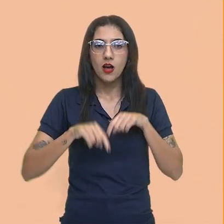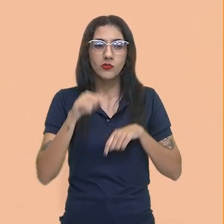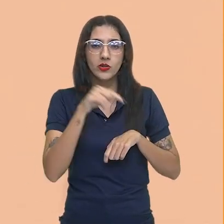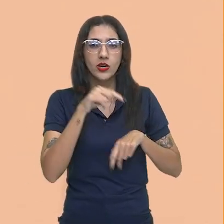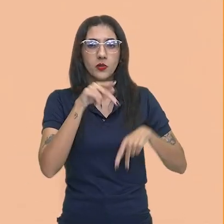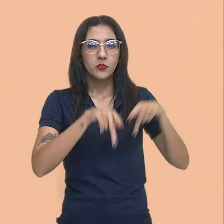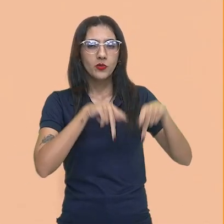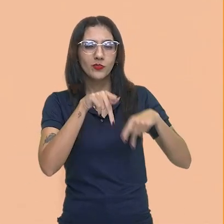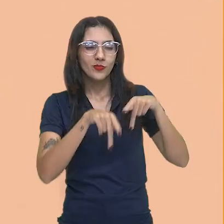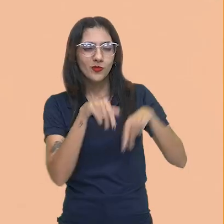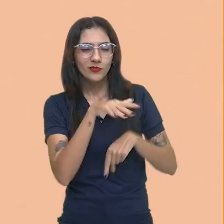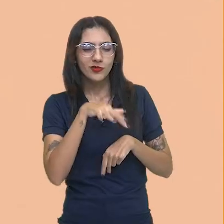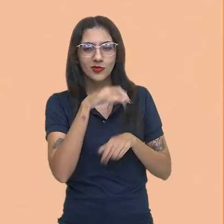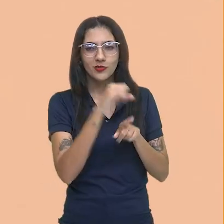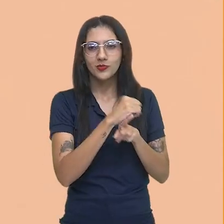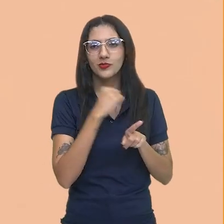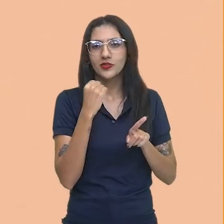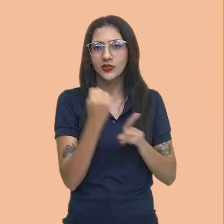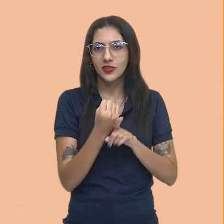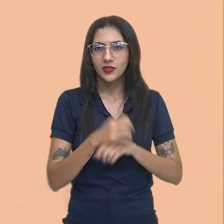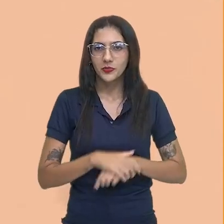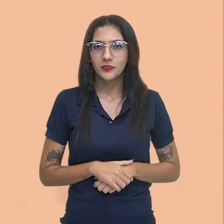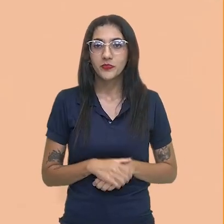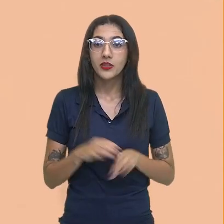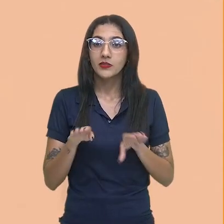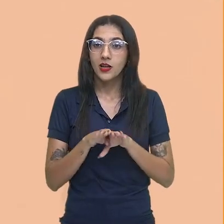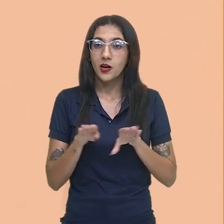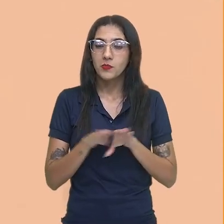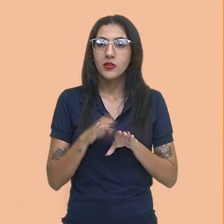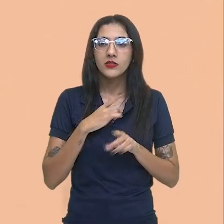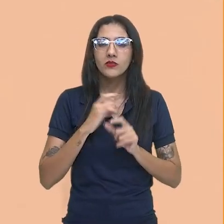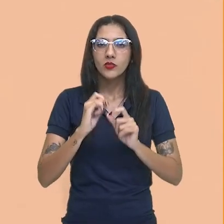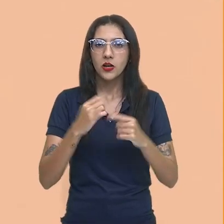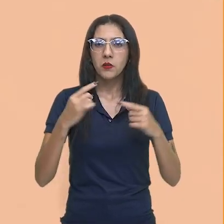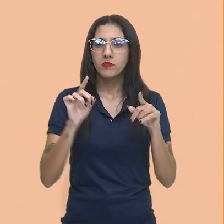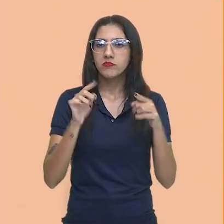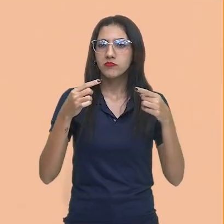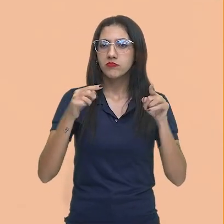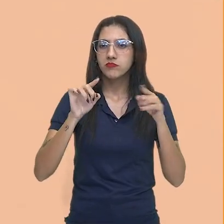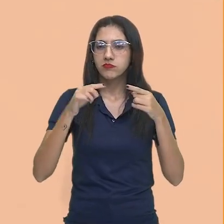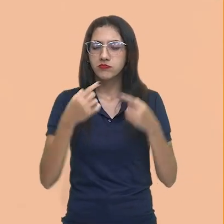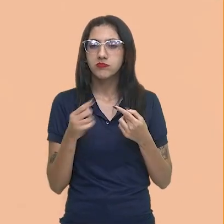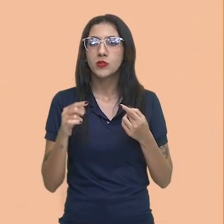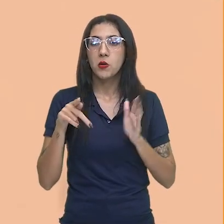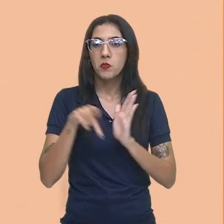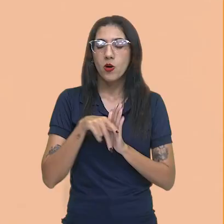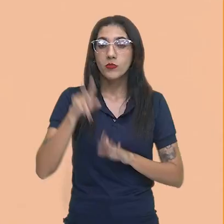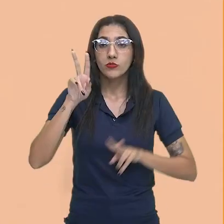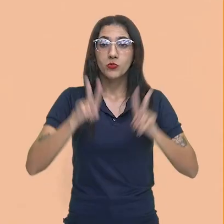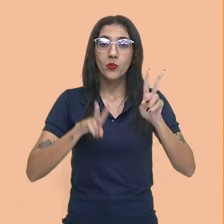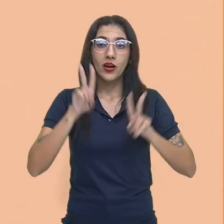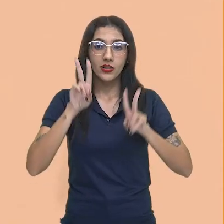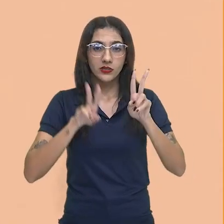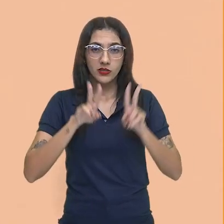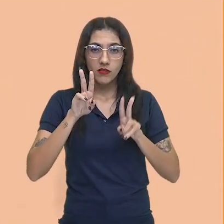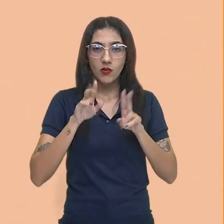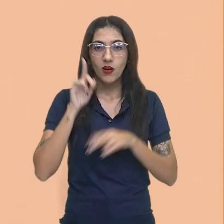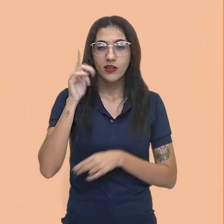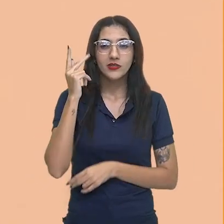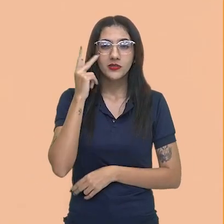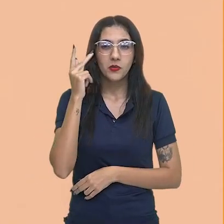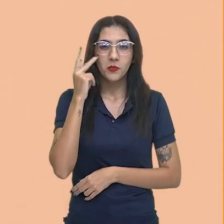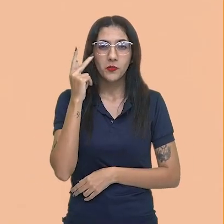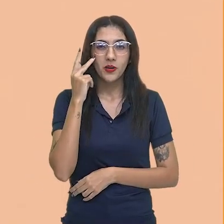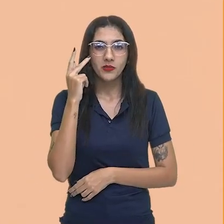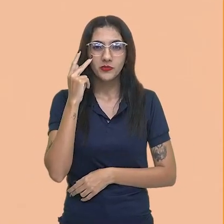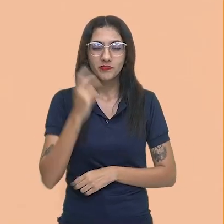povo, para aquela sociedade. E foi até cantado como tema de uma escola de samba do Carnaval Paulista. Vejam só